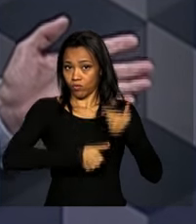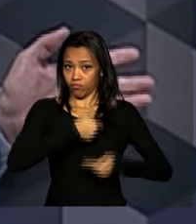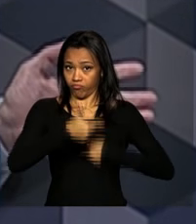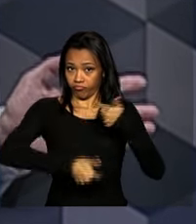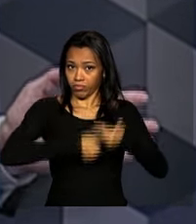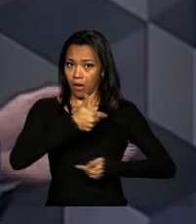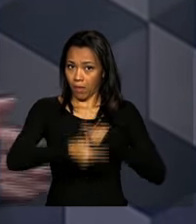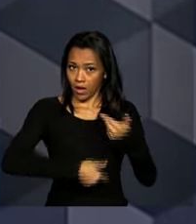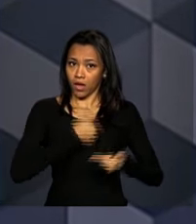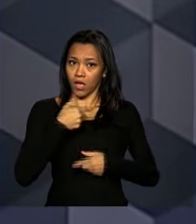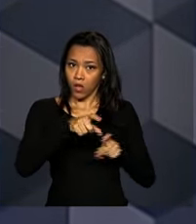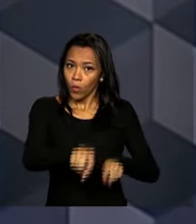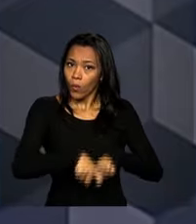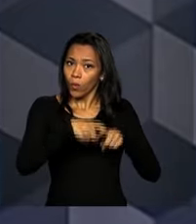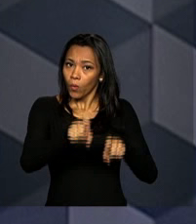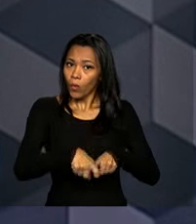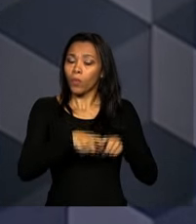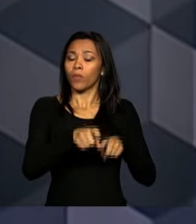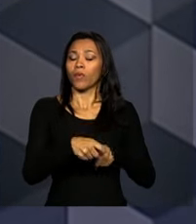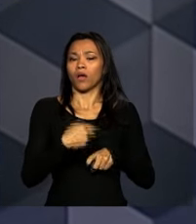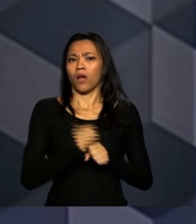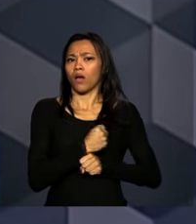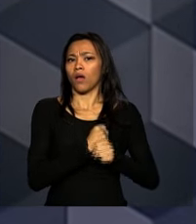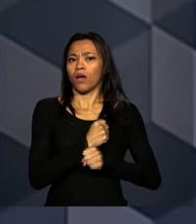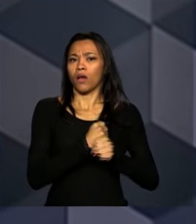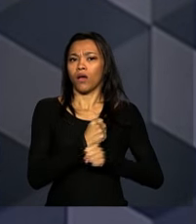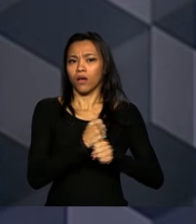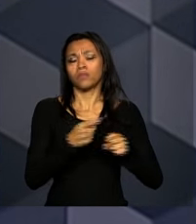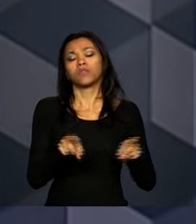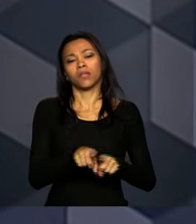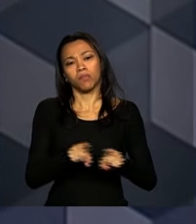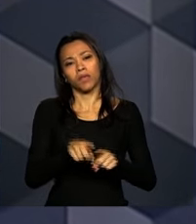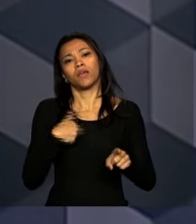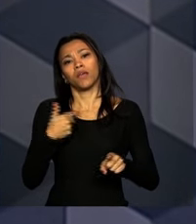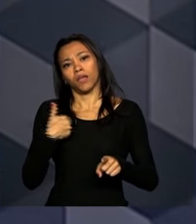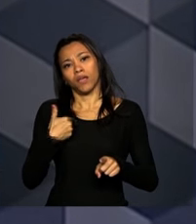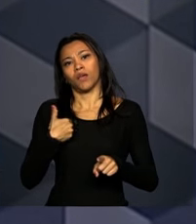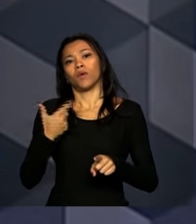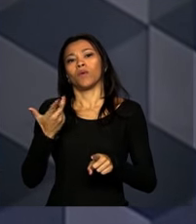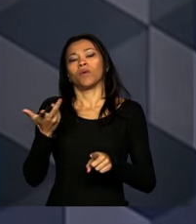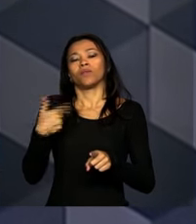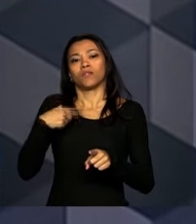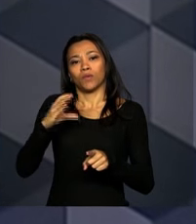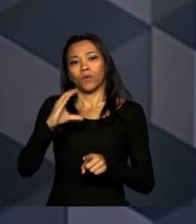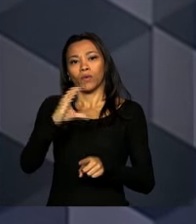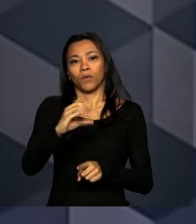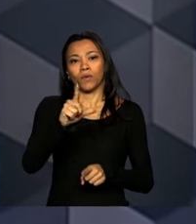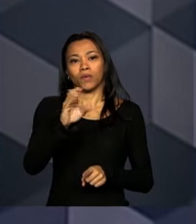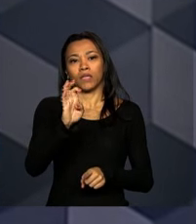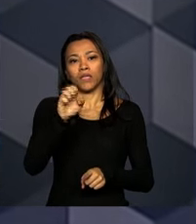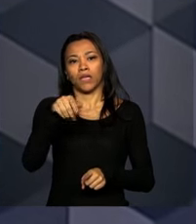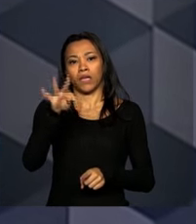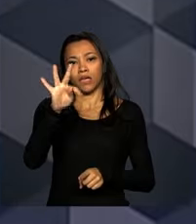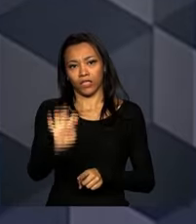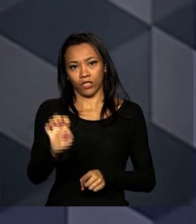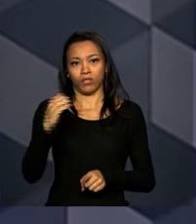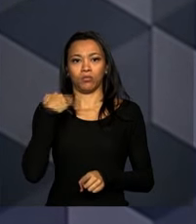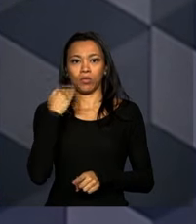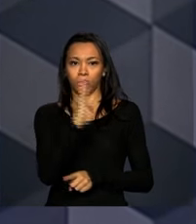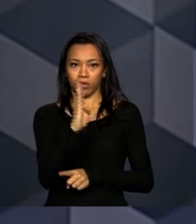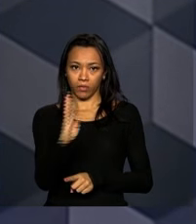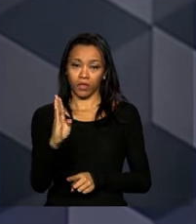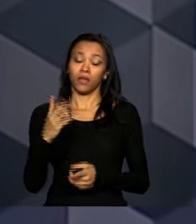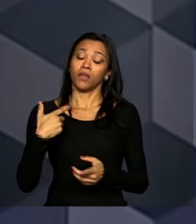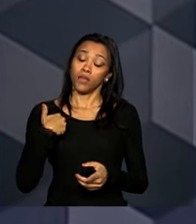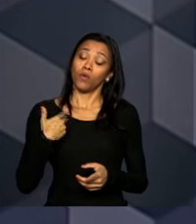durante toda a minha vida. Por muitos anos, sou cliente do Banco do Brasil, por toda a minha vida. Por muitos anos, eu